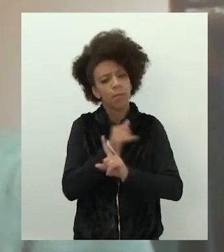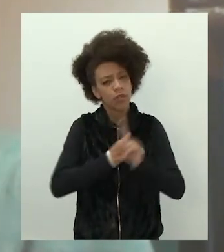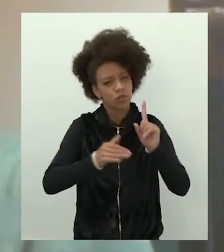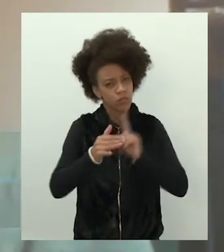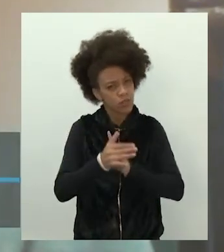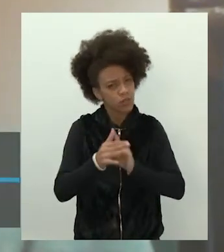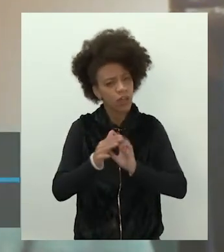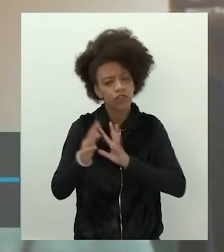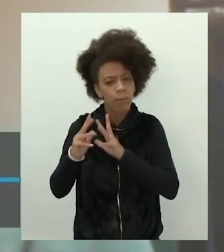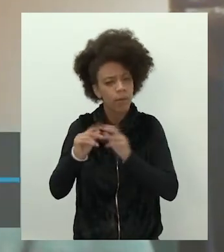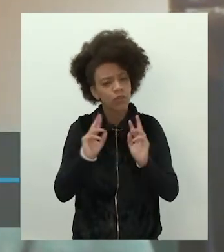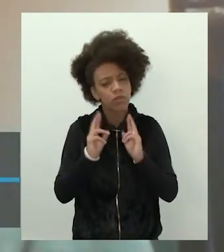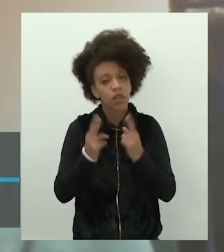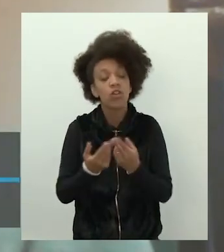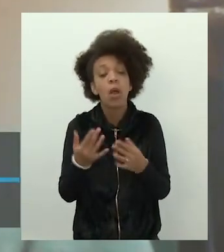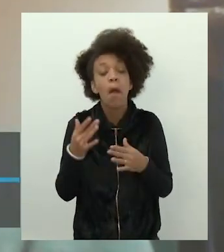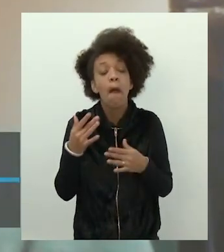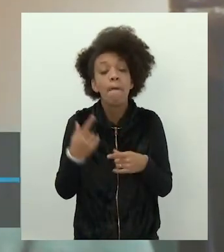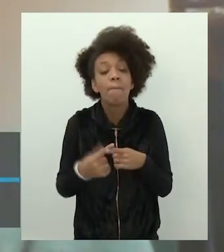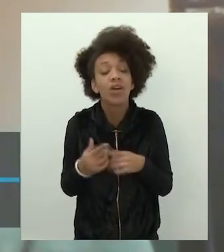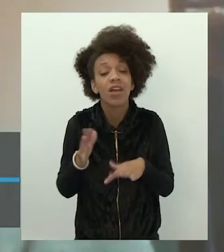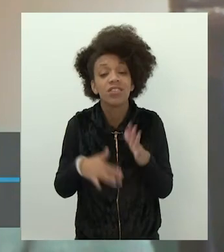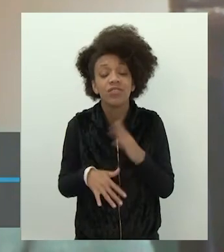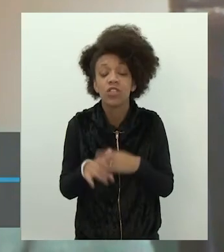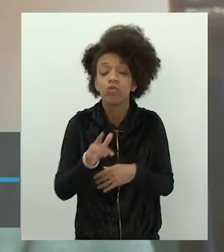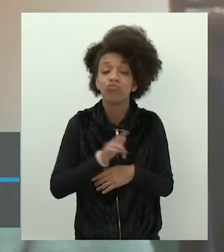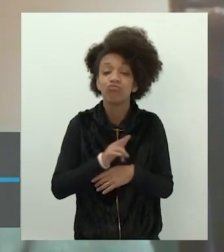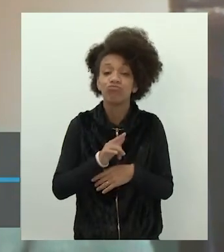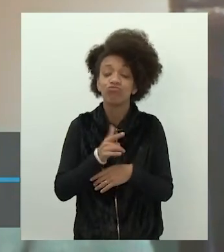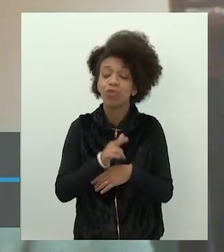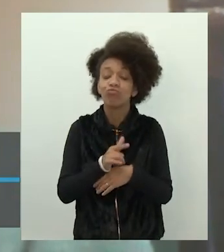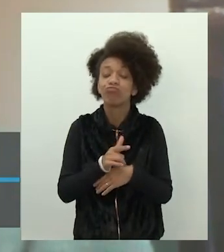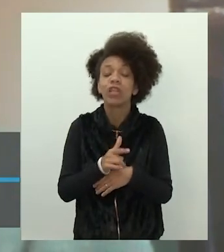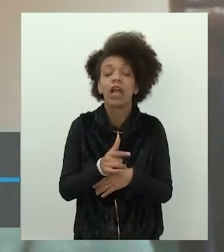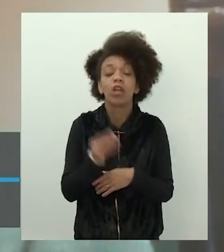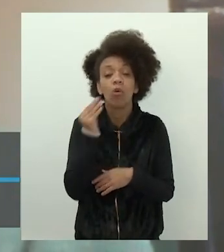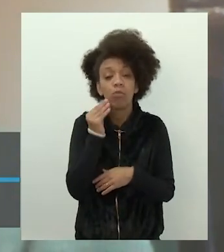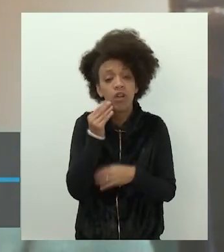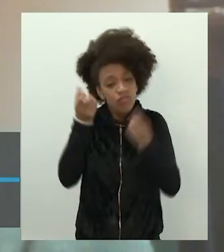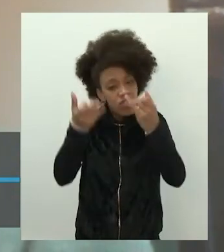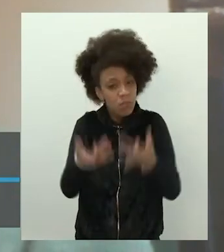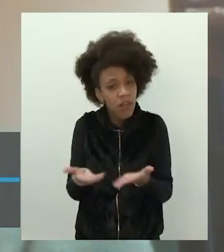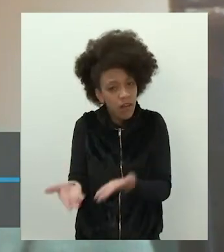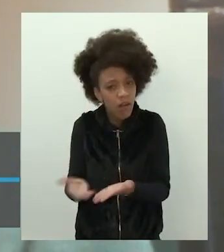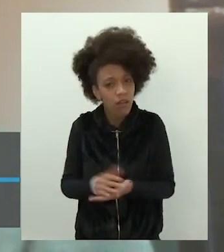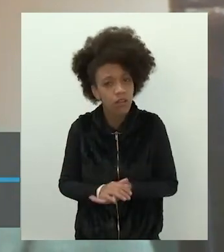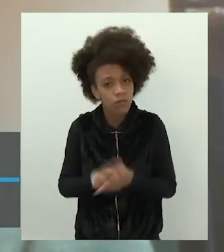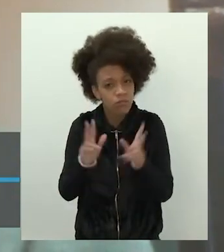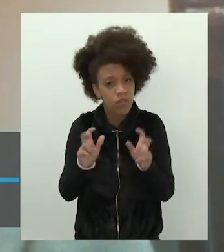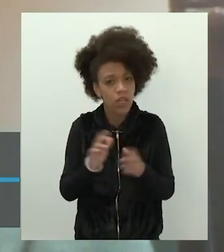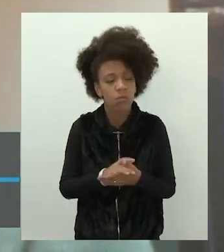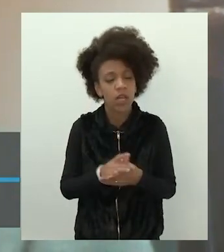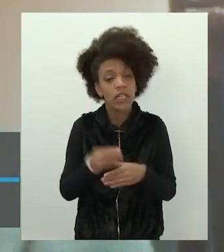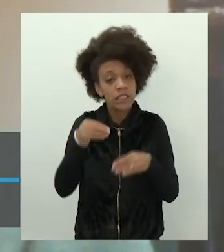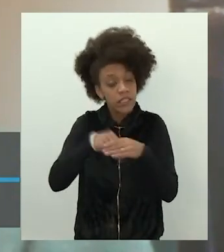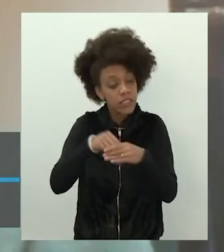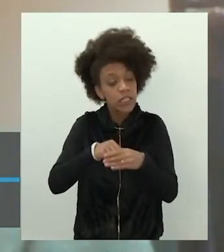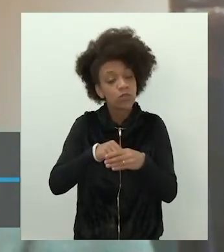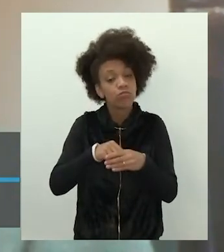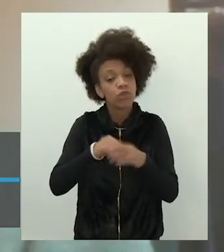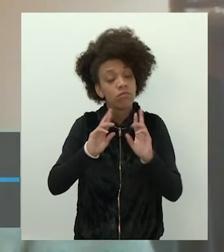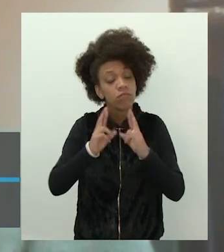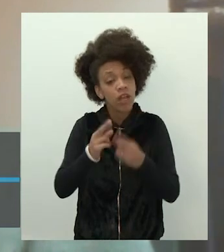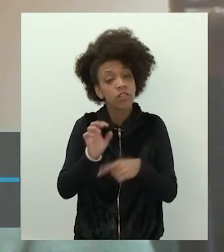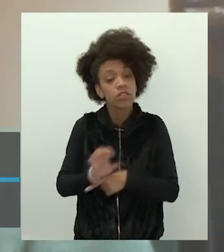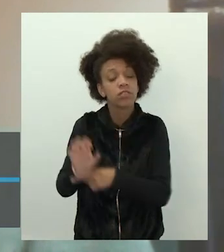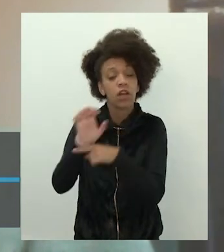a rede, que muitas vezes não tem oportunidade de falar sobre isso, né? E dentro da rede estadual,